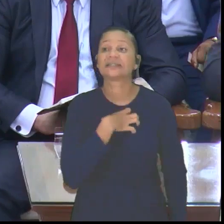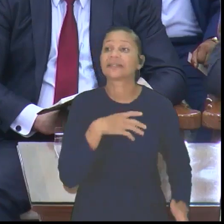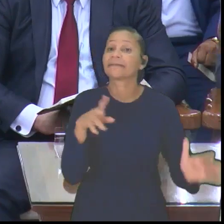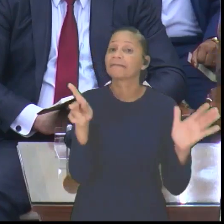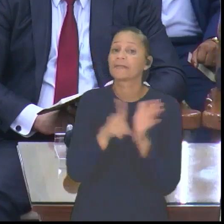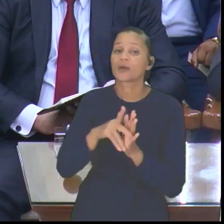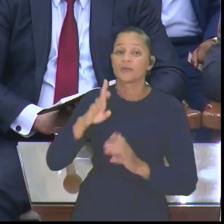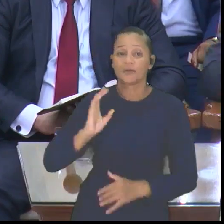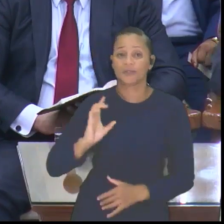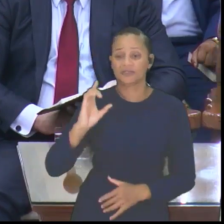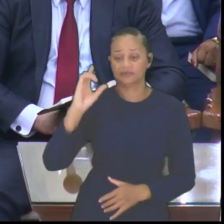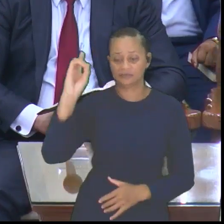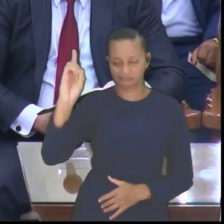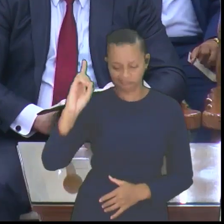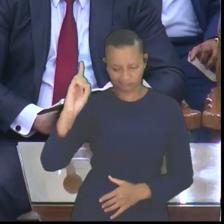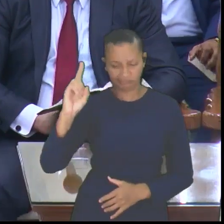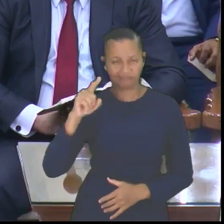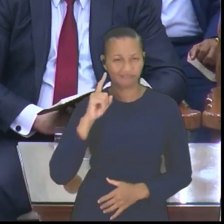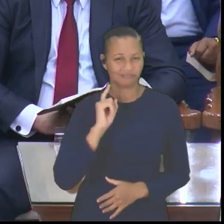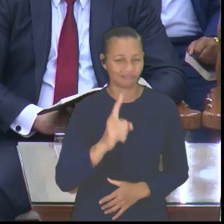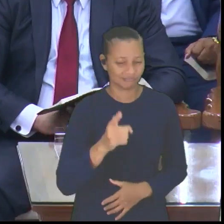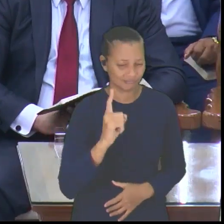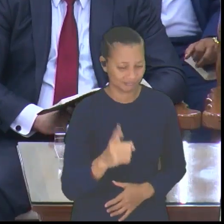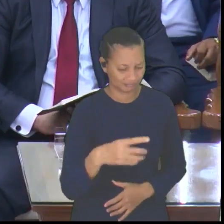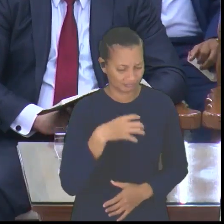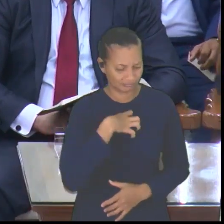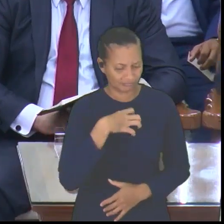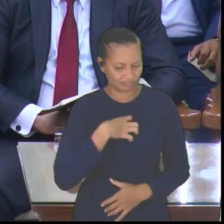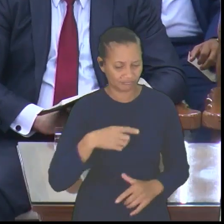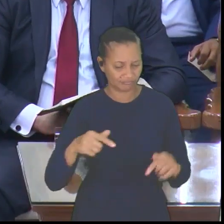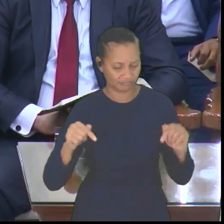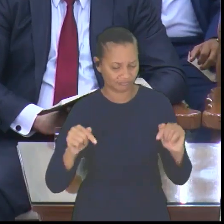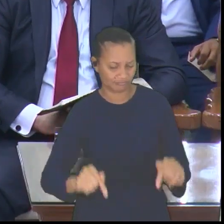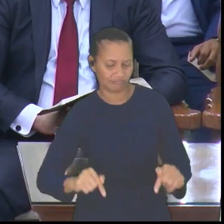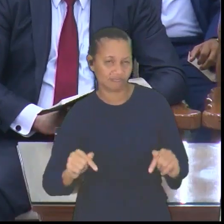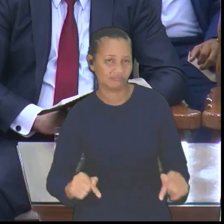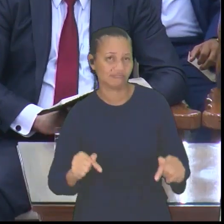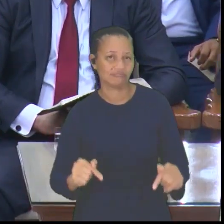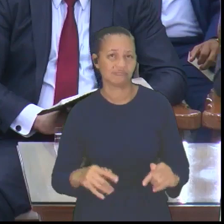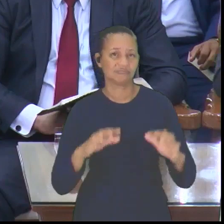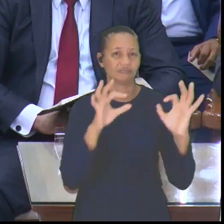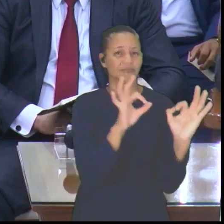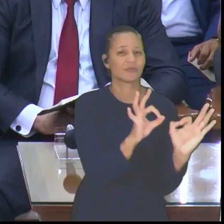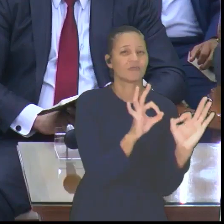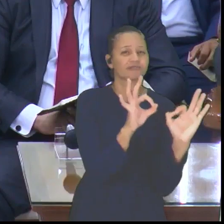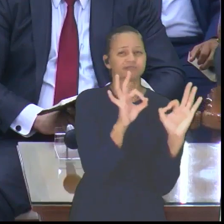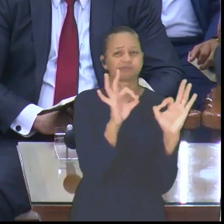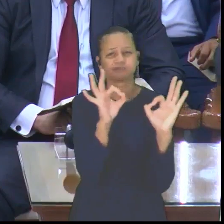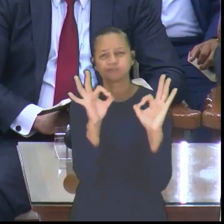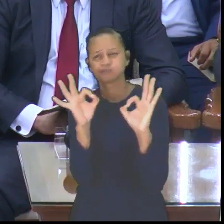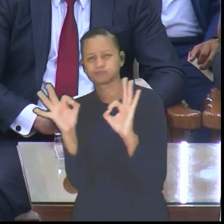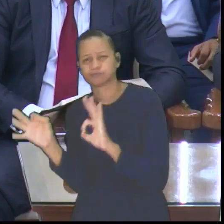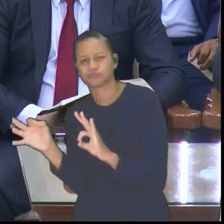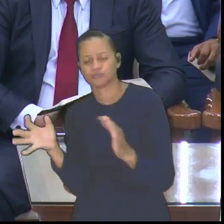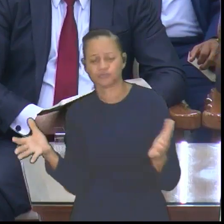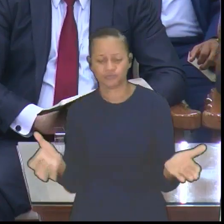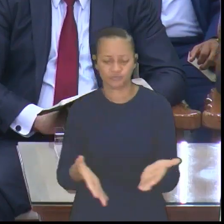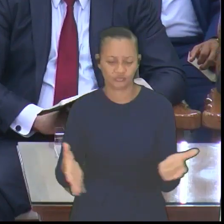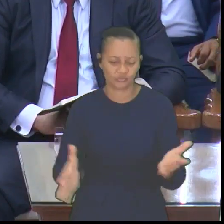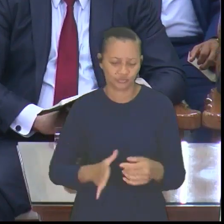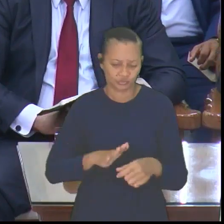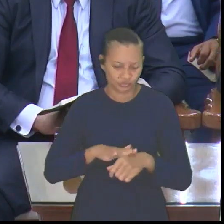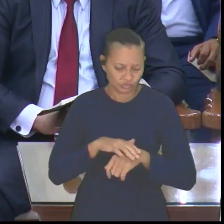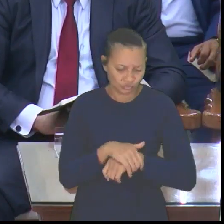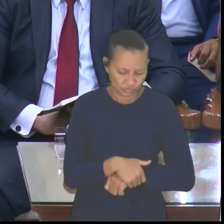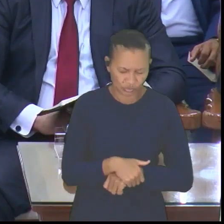Deus. A intervenção, para você que está aqui, para você que nos assiste, ainda esta noite, a intervenção de